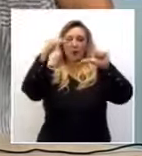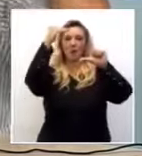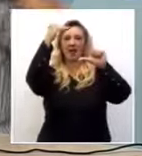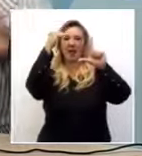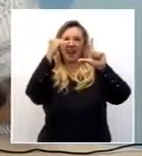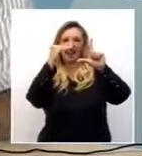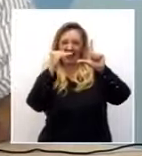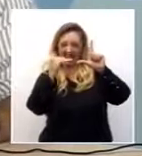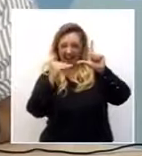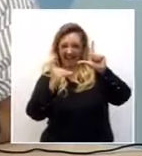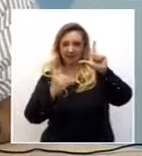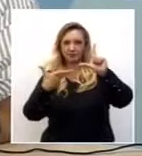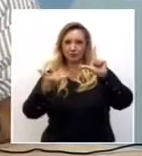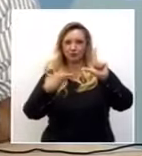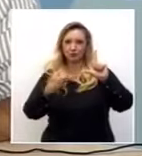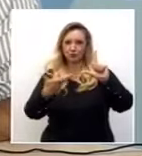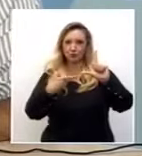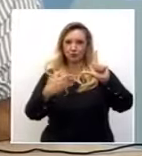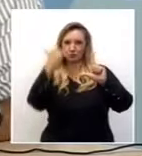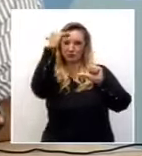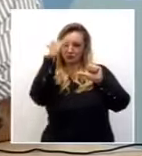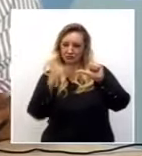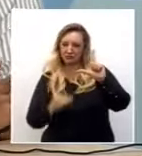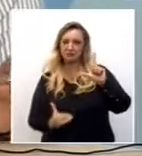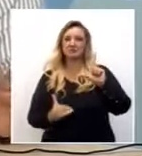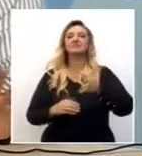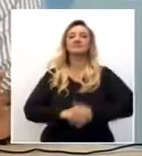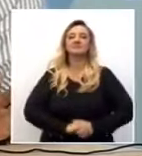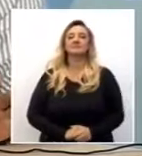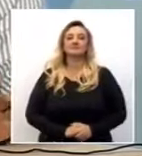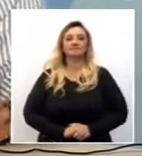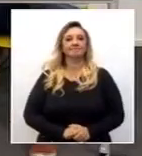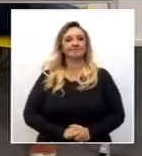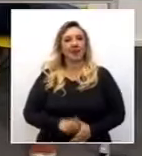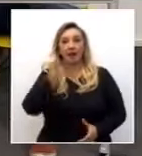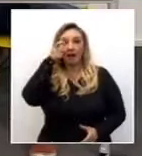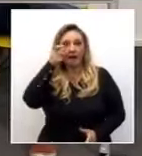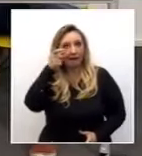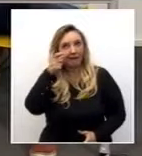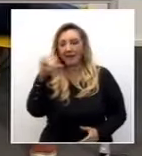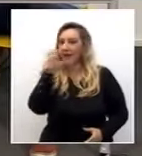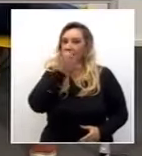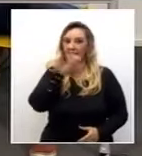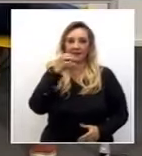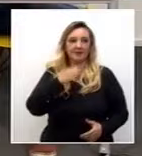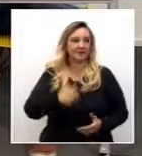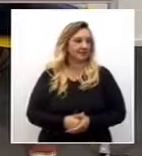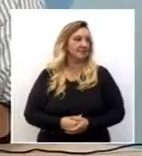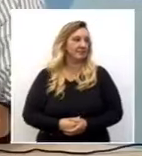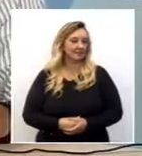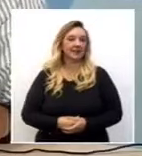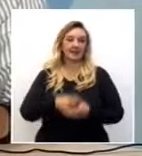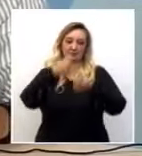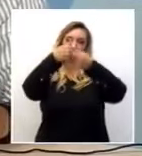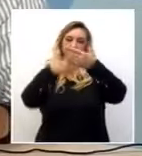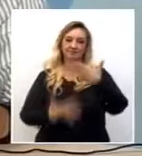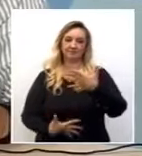numa velocidade, bastante, né, ultra, né, para acompanhar, mas a gente consegue pegar aqui